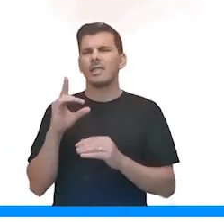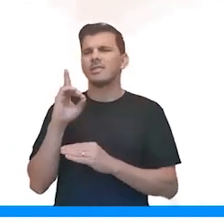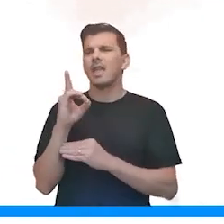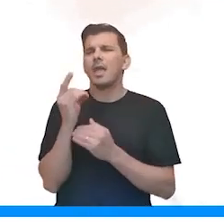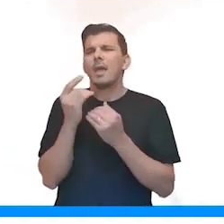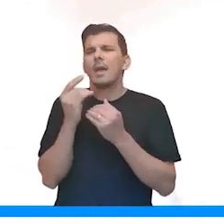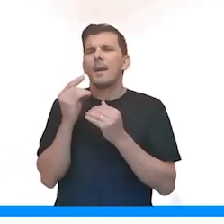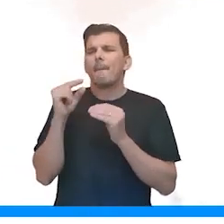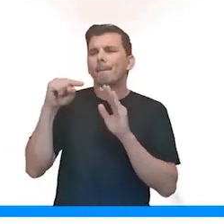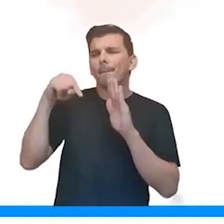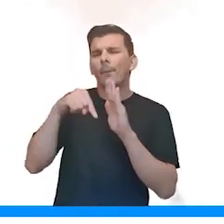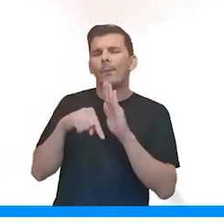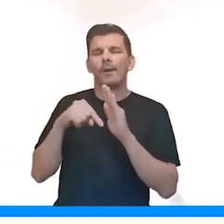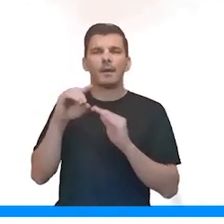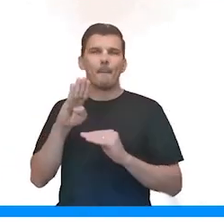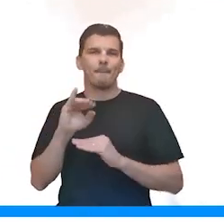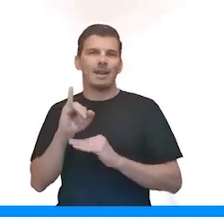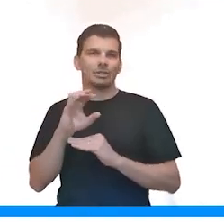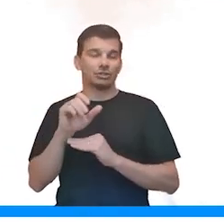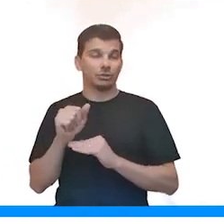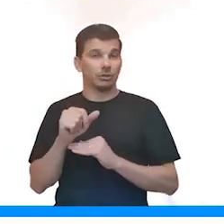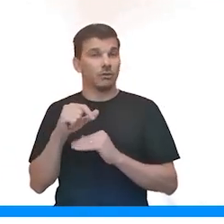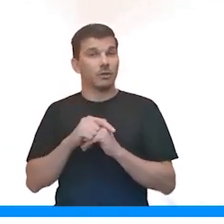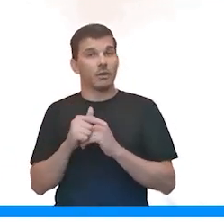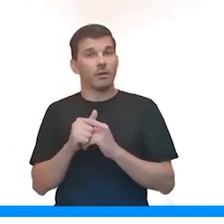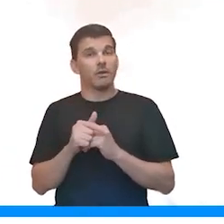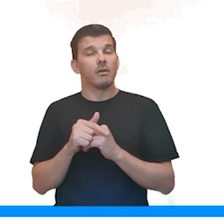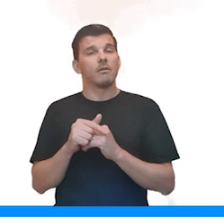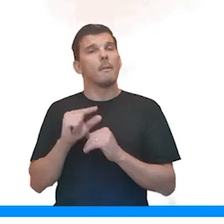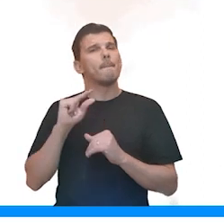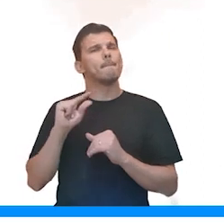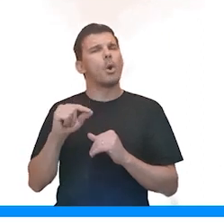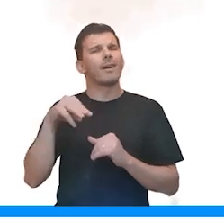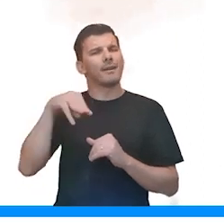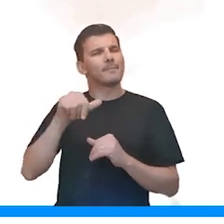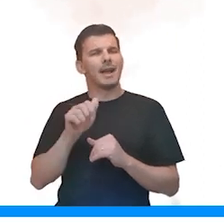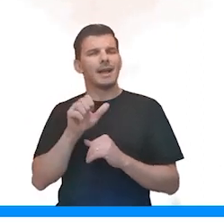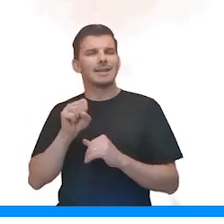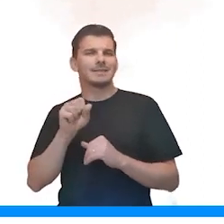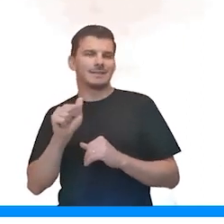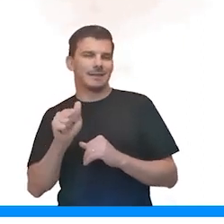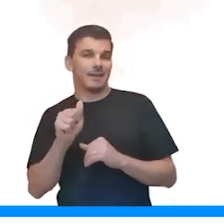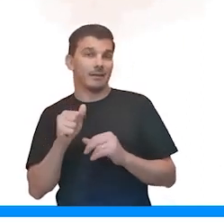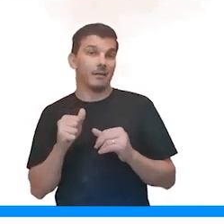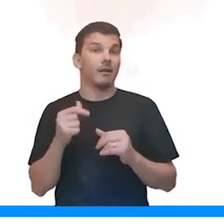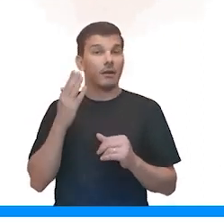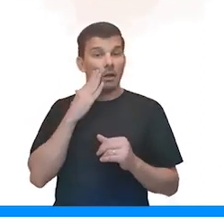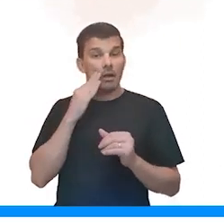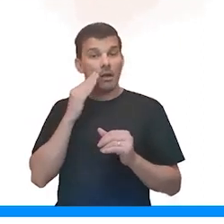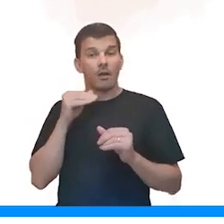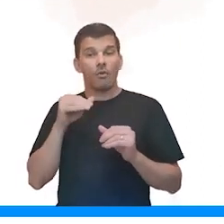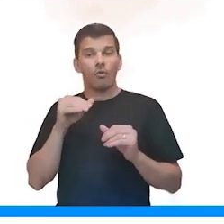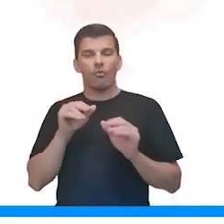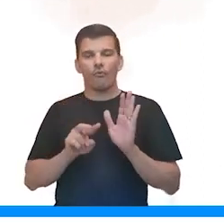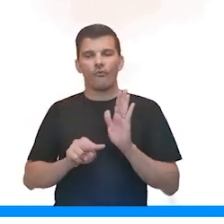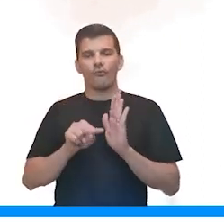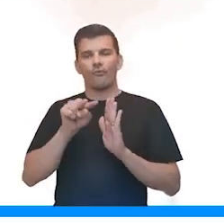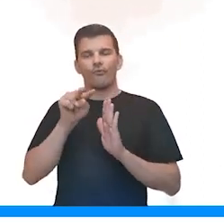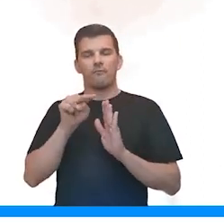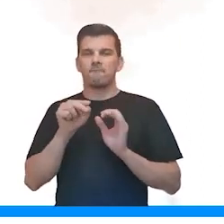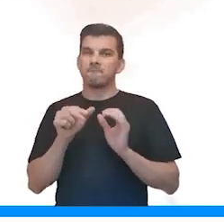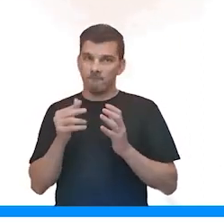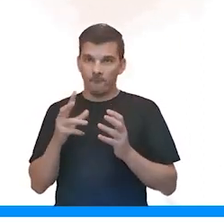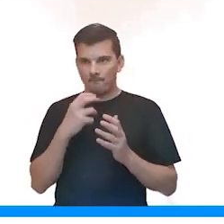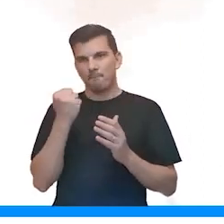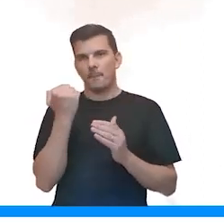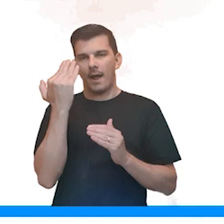galera? Uma densidade muito baixa. É um gás que ele tem muito pouca massa, uma massa bem pequenininha em